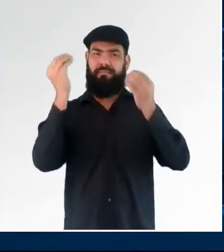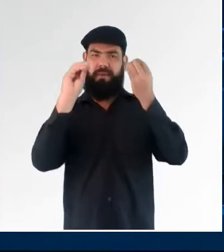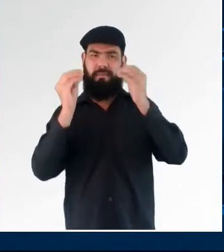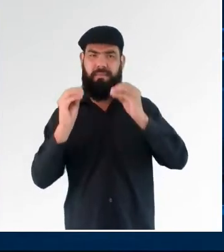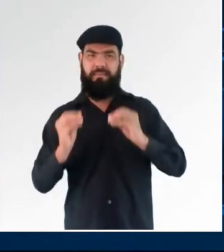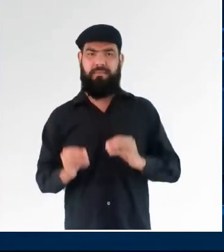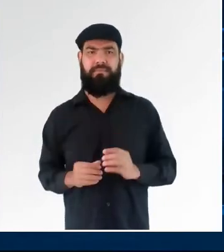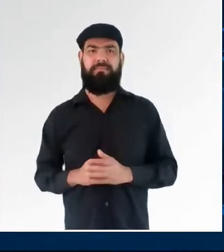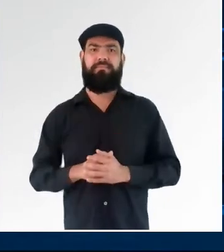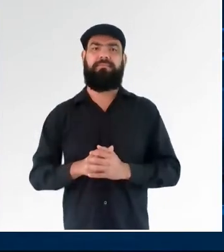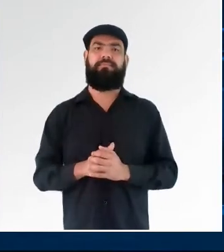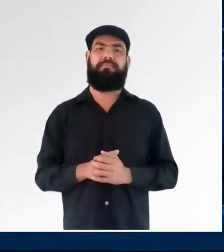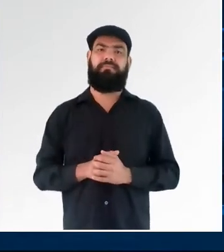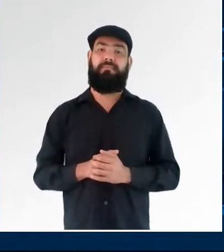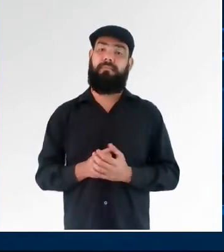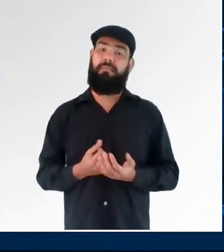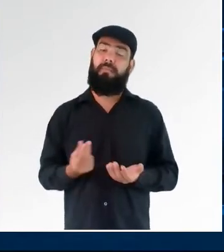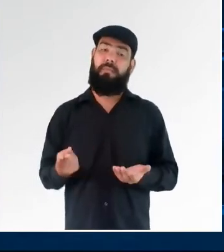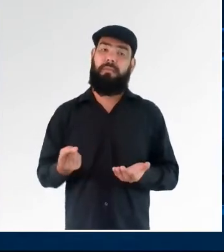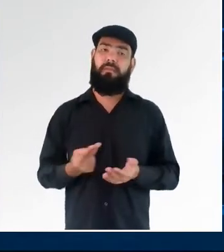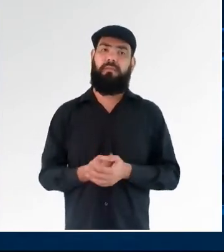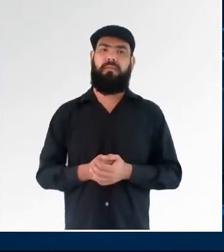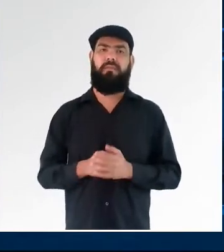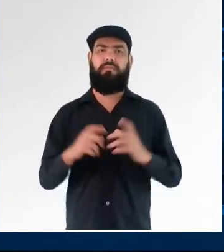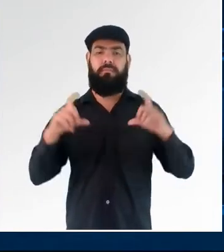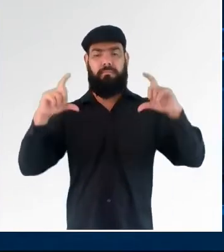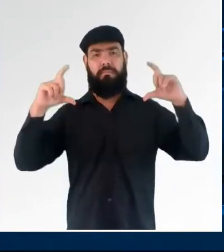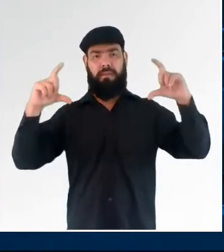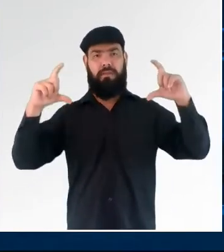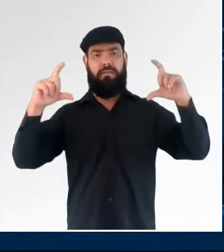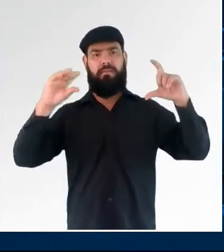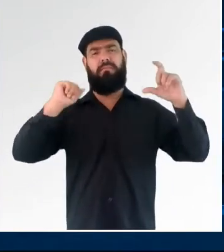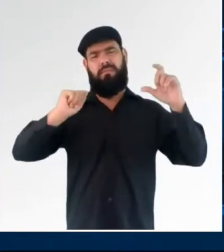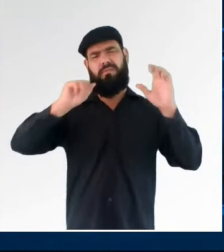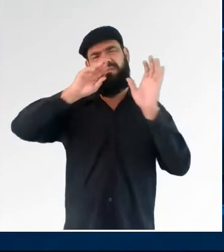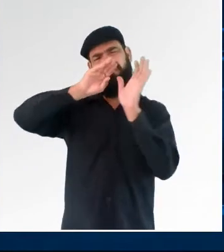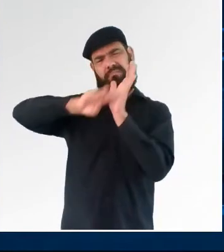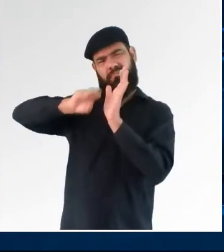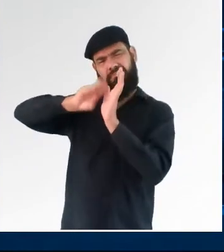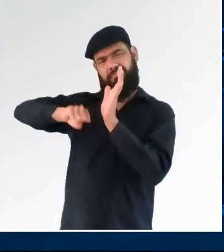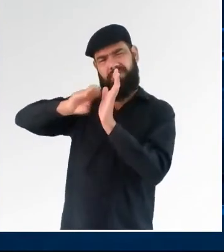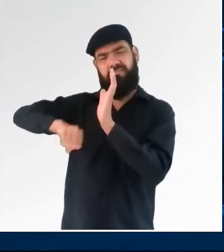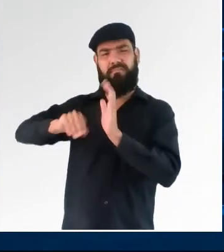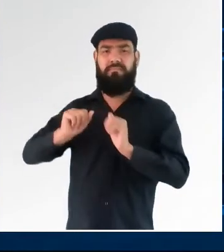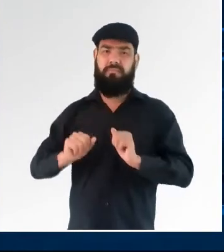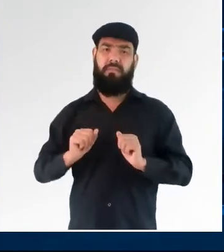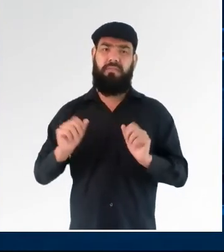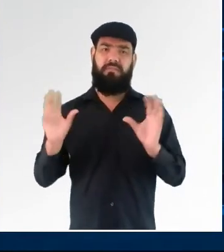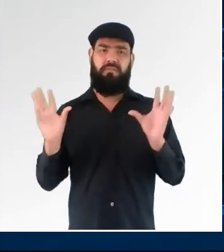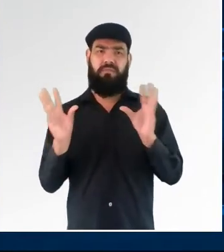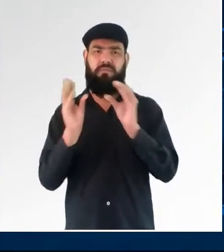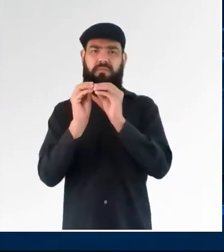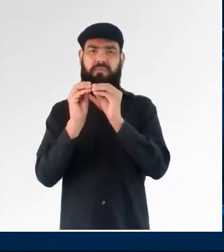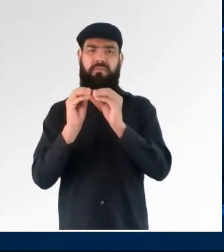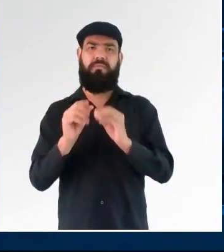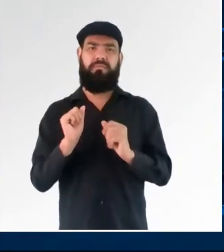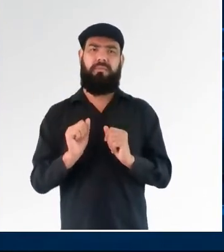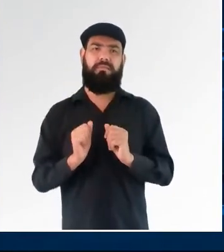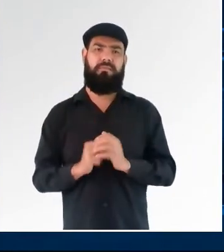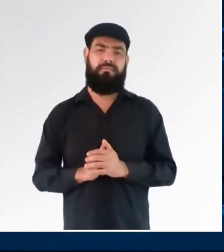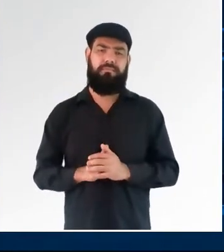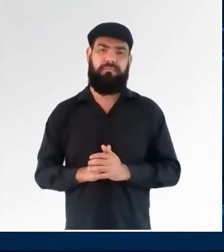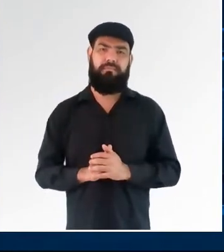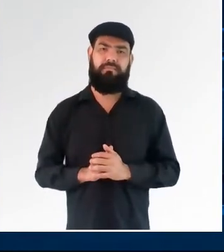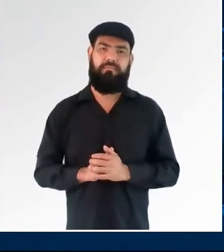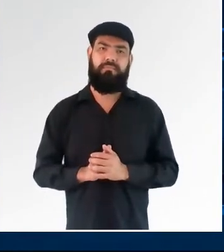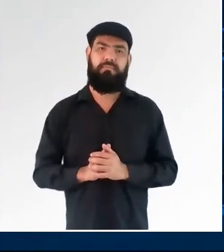né? Ou que está entre parênteses também. Suprime para fazer seu melhor resumo. Outra,